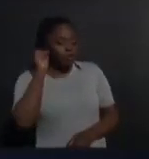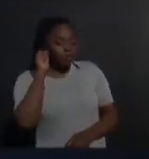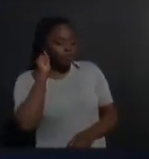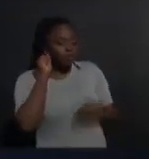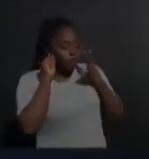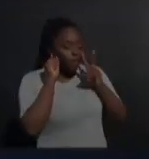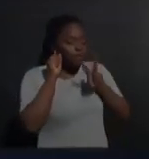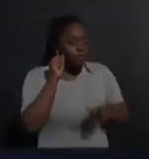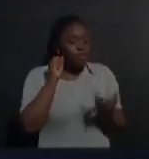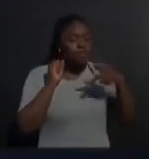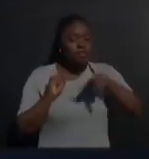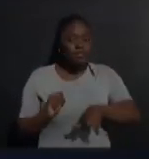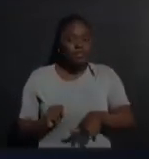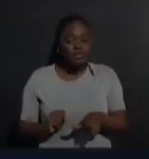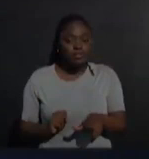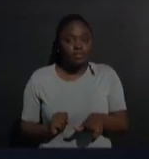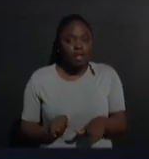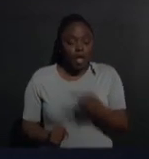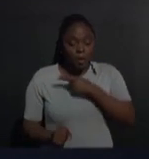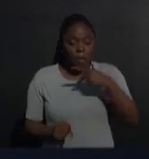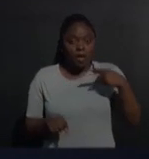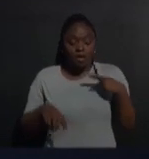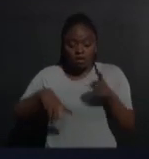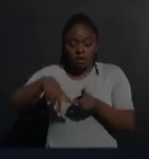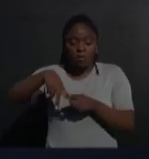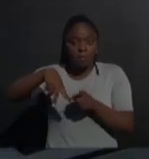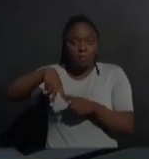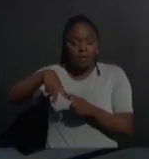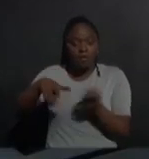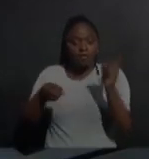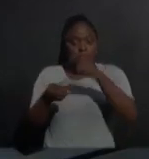ver, pastor do céu, minha perna voltou.